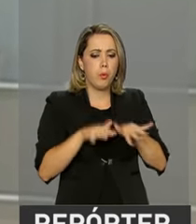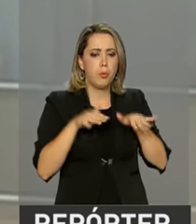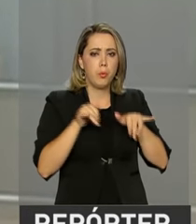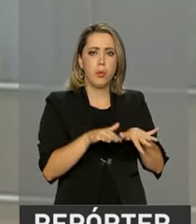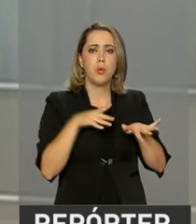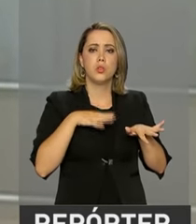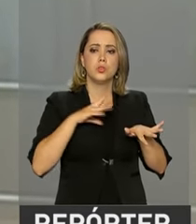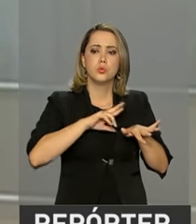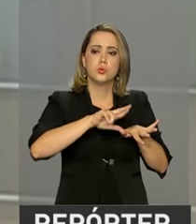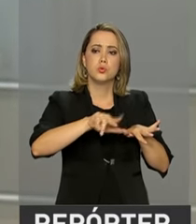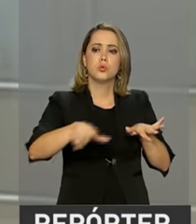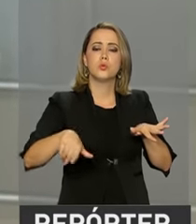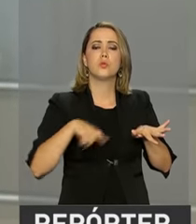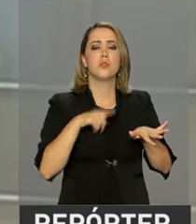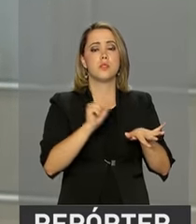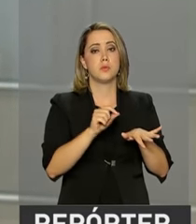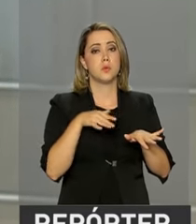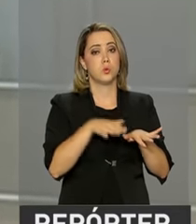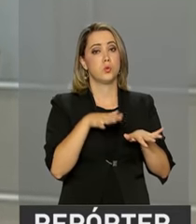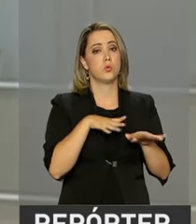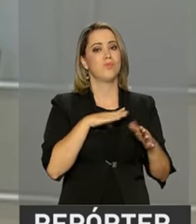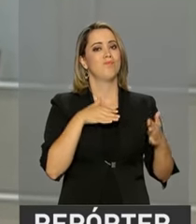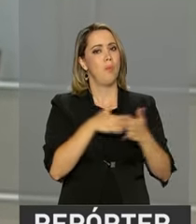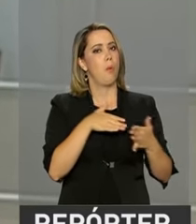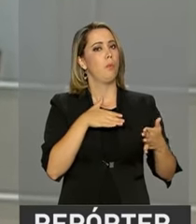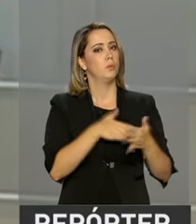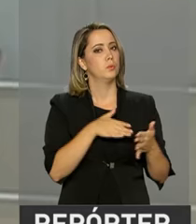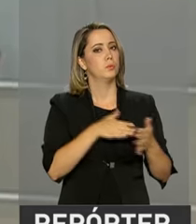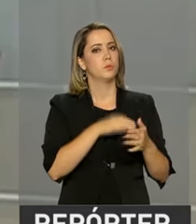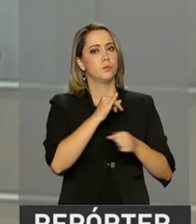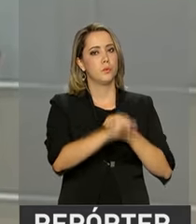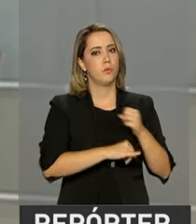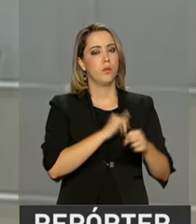a não entrega no prazo vai acarretar uma multa de